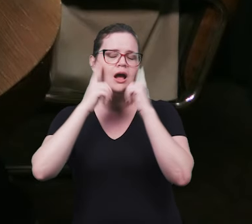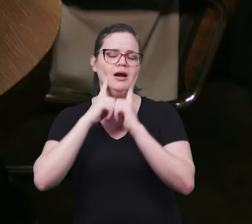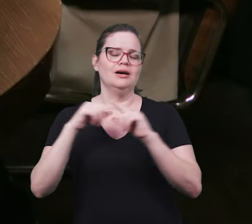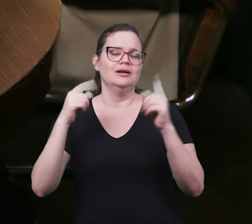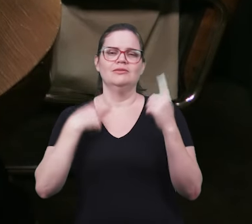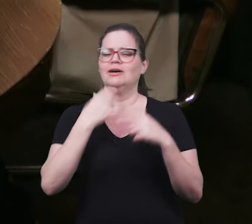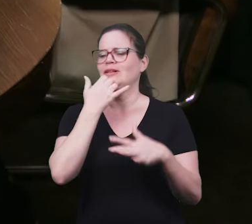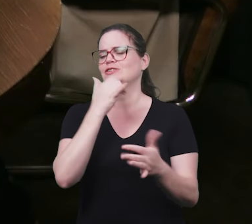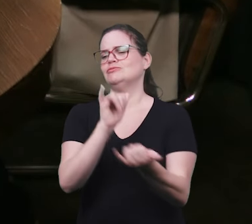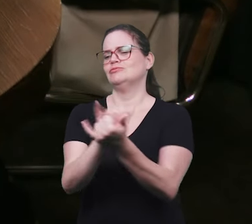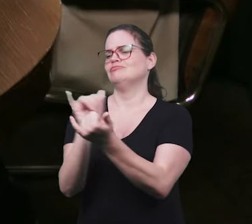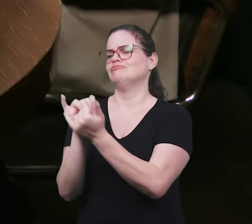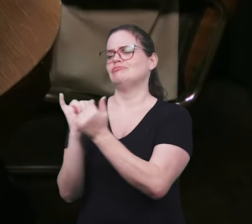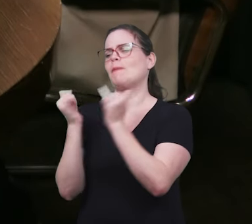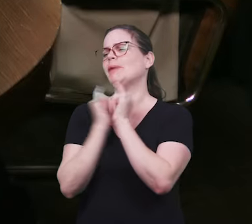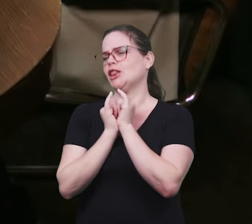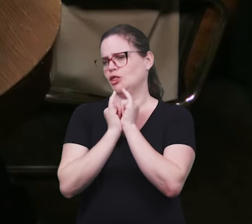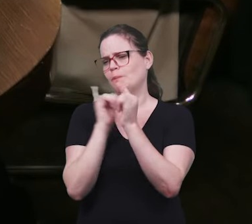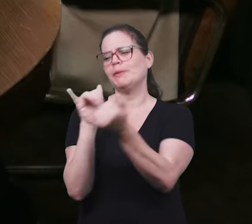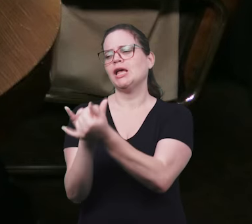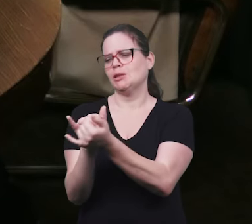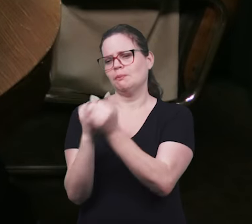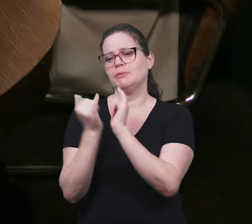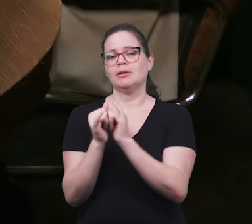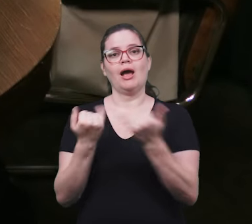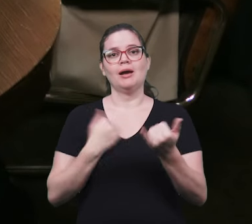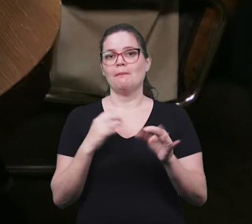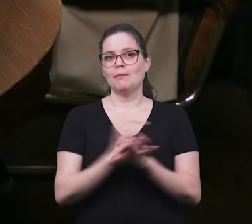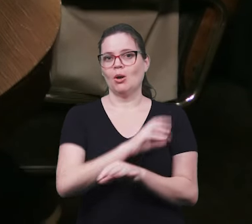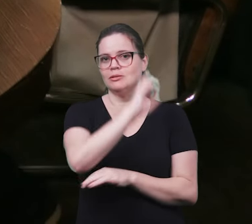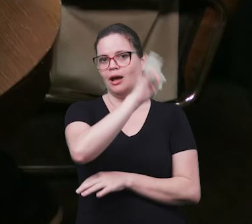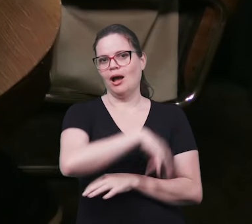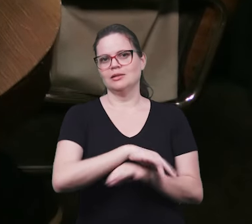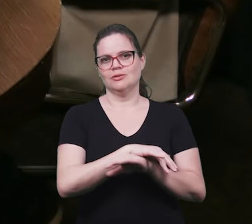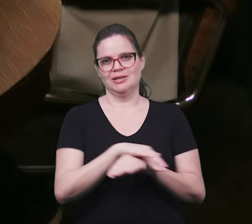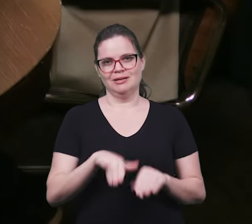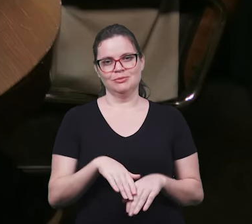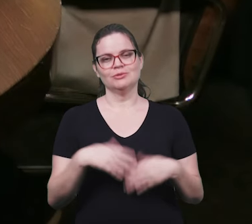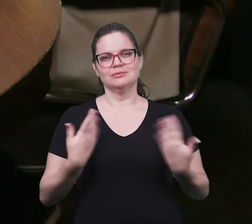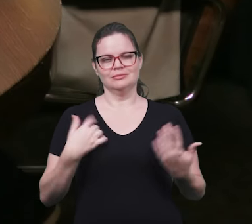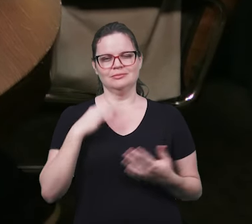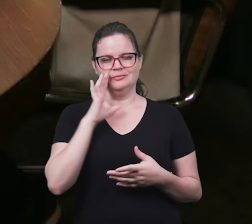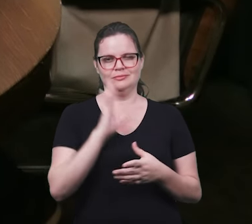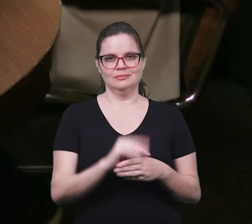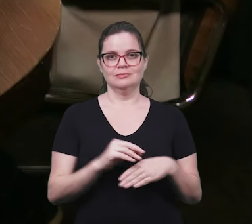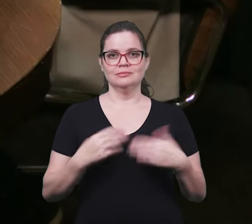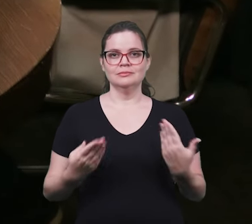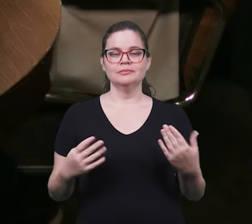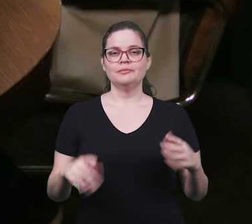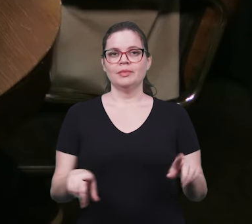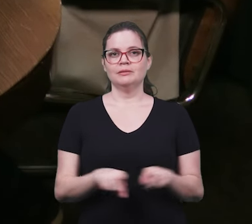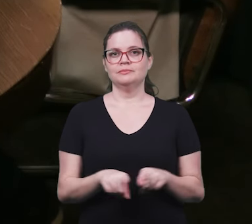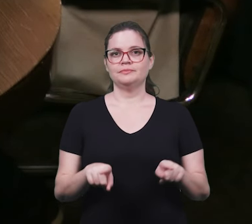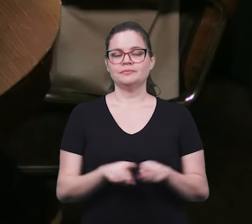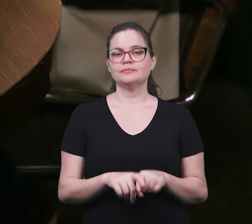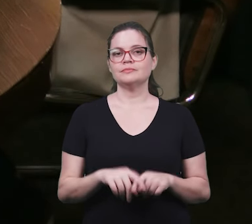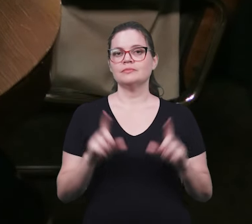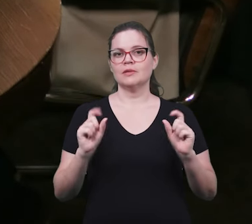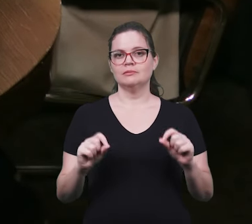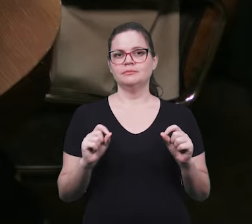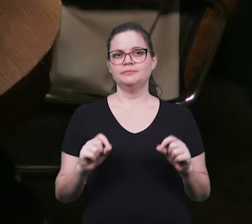com esse irmão, te amo, né? Carne foi vencida. A carne foi vencida. Então é um dos aspectos. Mas também